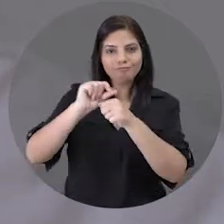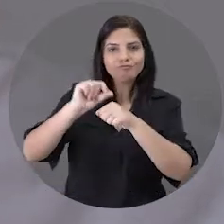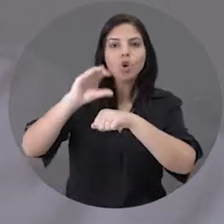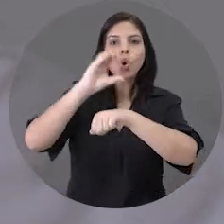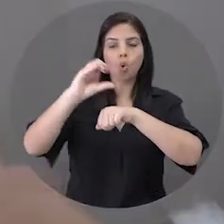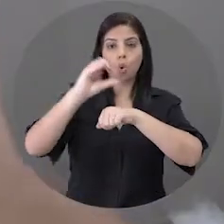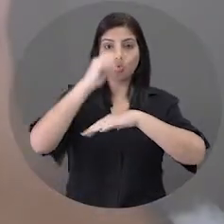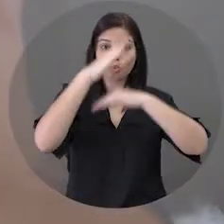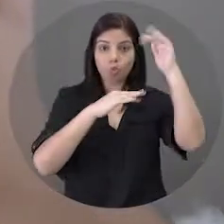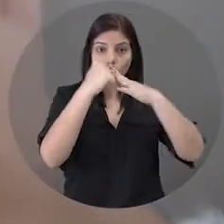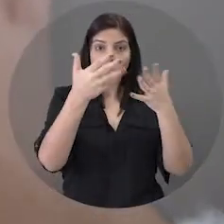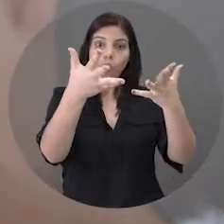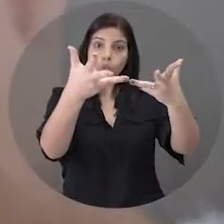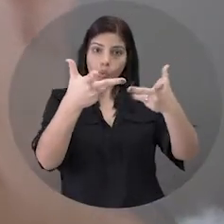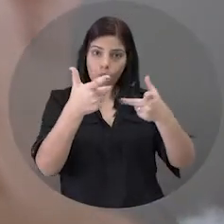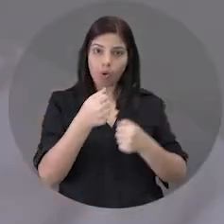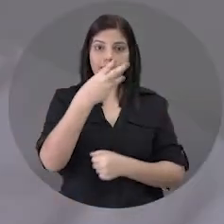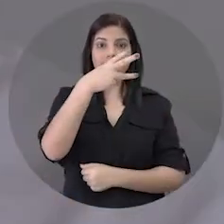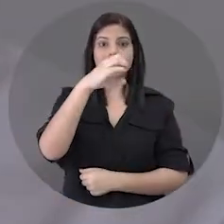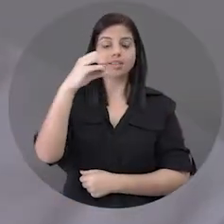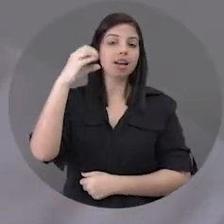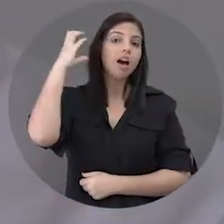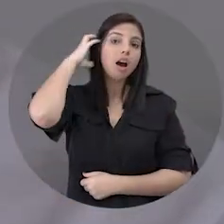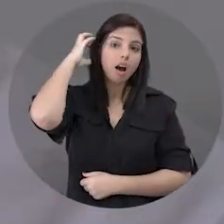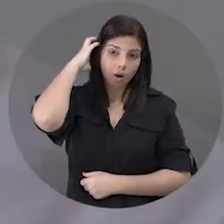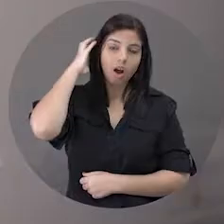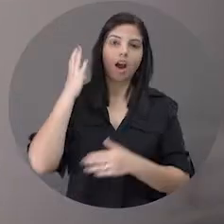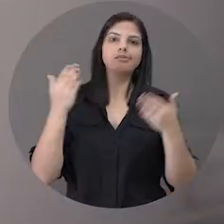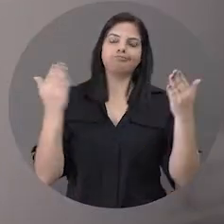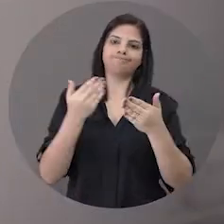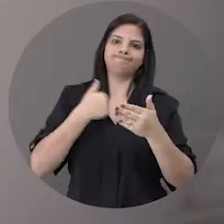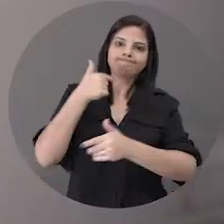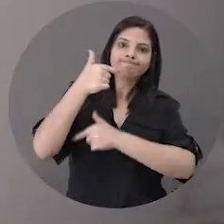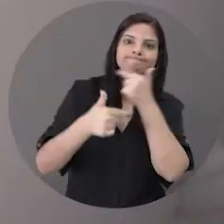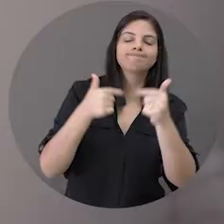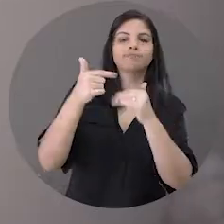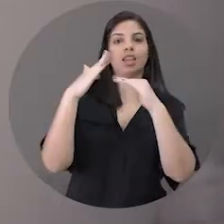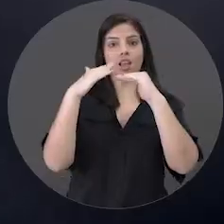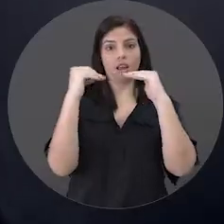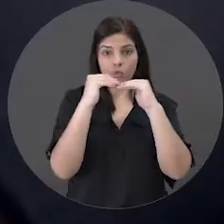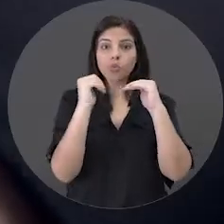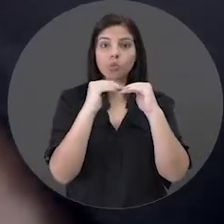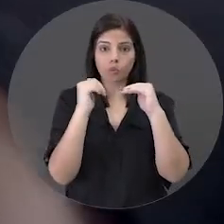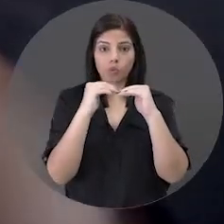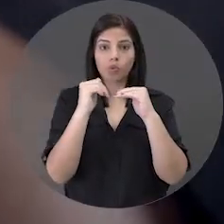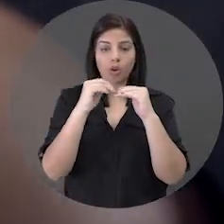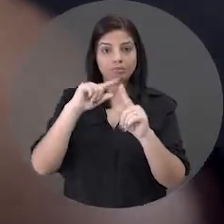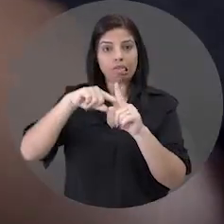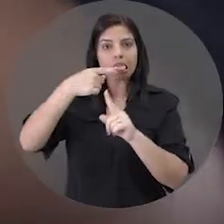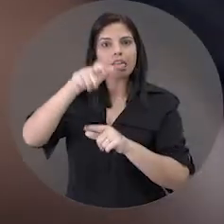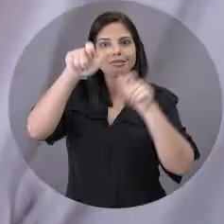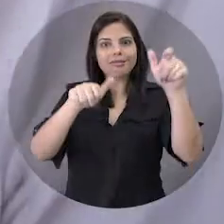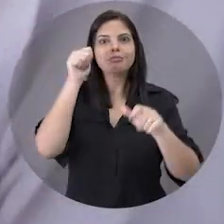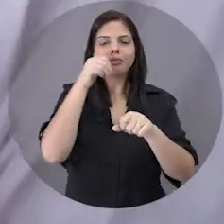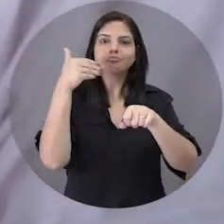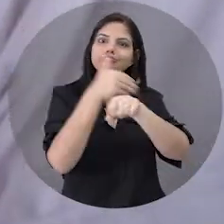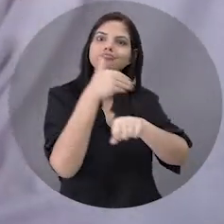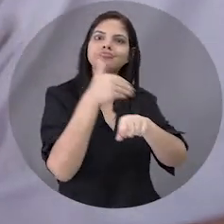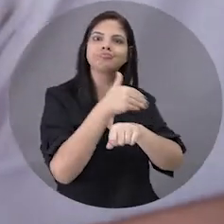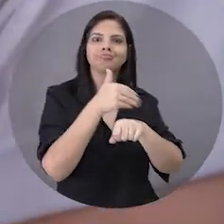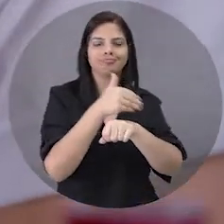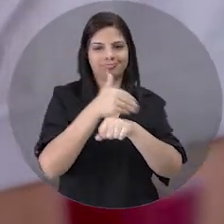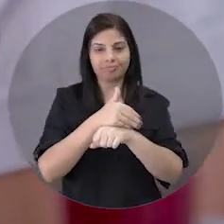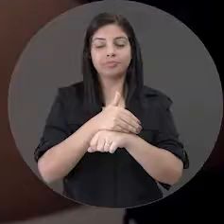Eu fiz um curso, qualifica 300 anos de Cuiabá. Hoje trabalho, né, como manicure. Eu tenho mais de 100